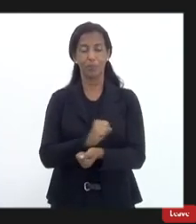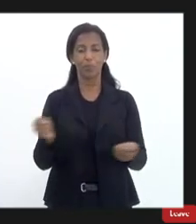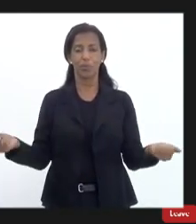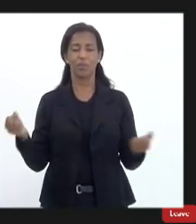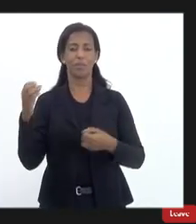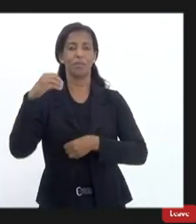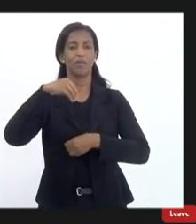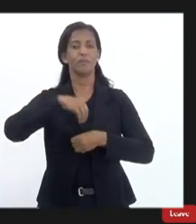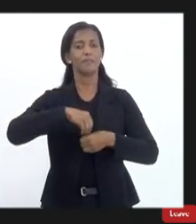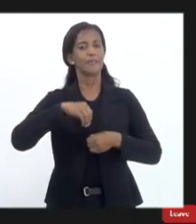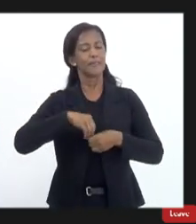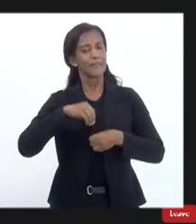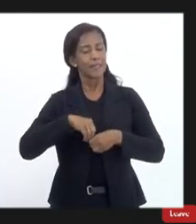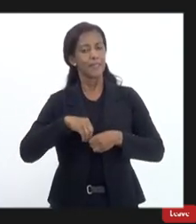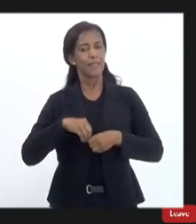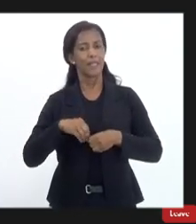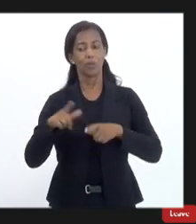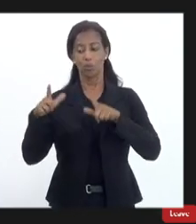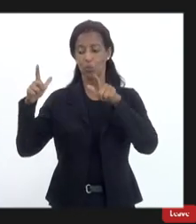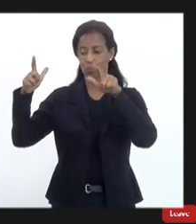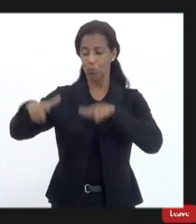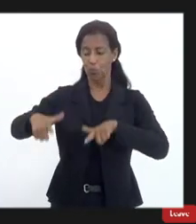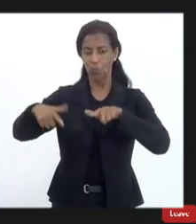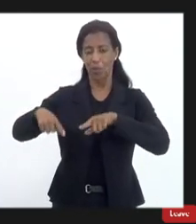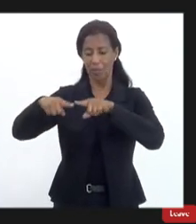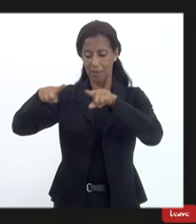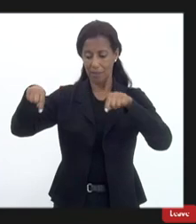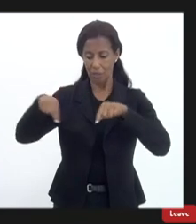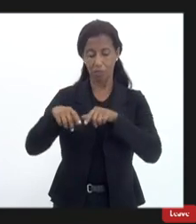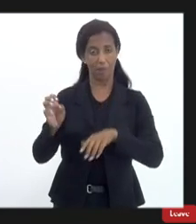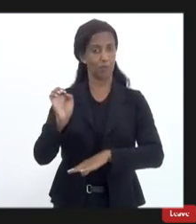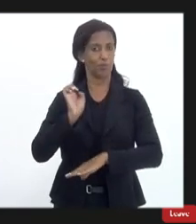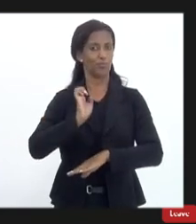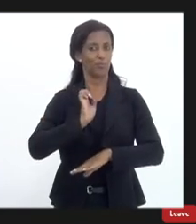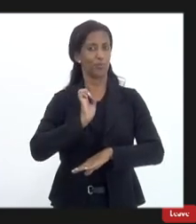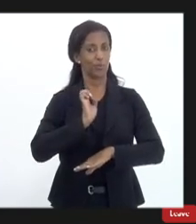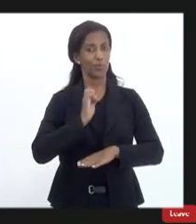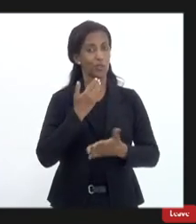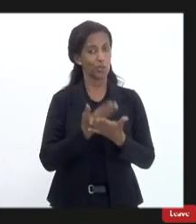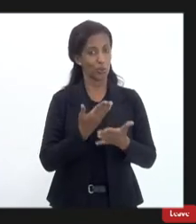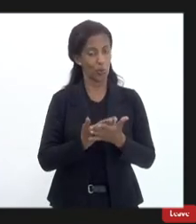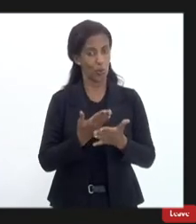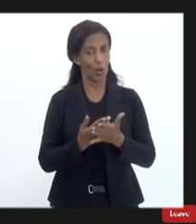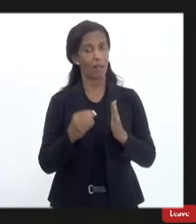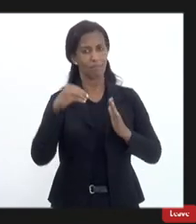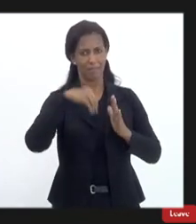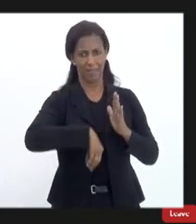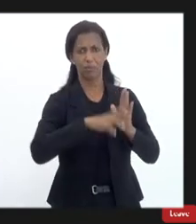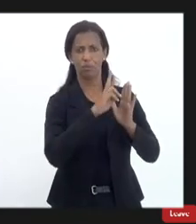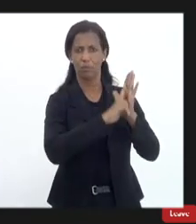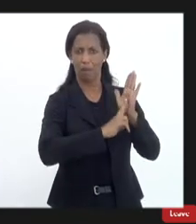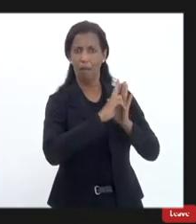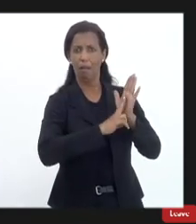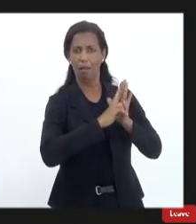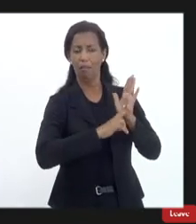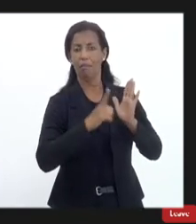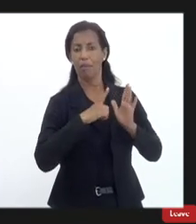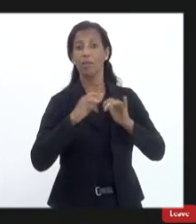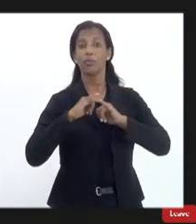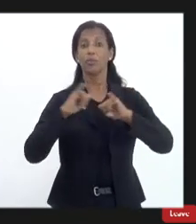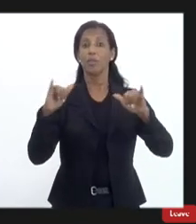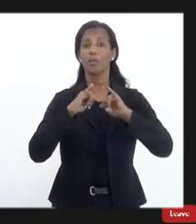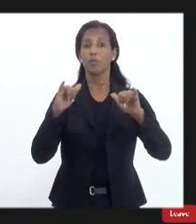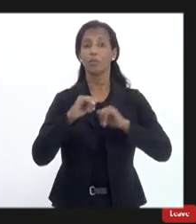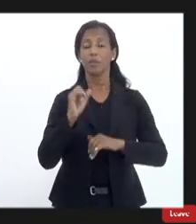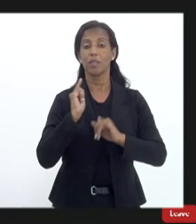impossíveis dentro da razoabilidade de serem espaços escolares. Isso está dentro do relatório e a gente anuncia isso